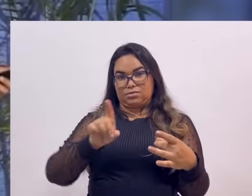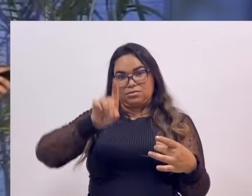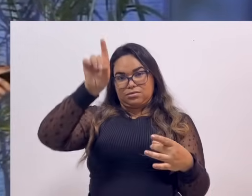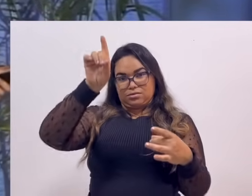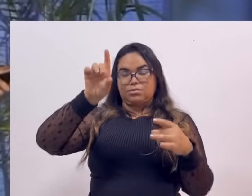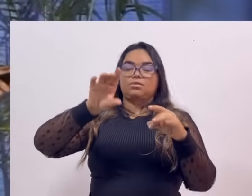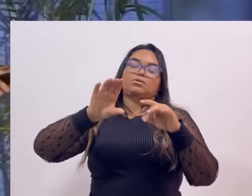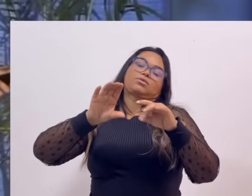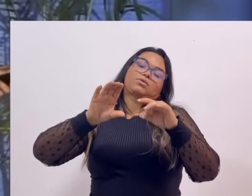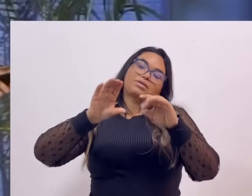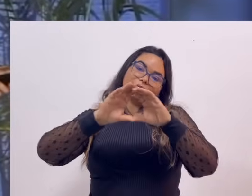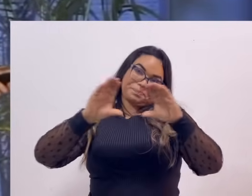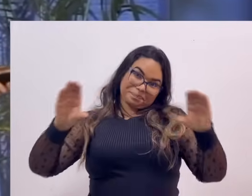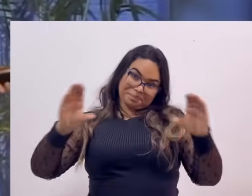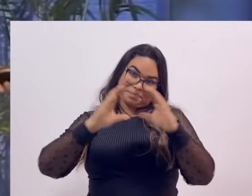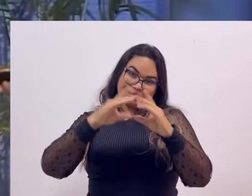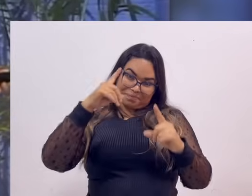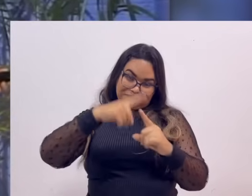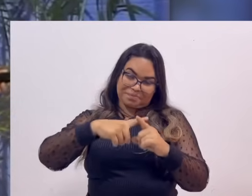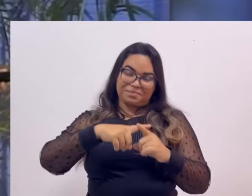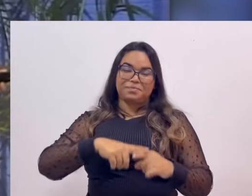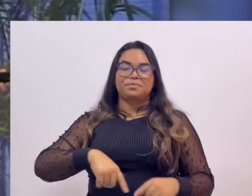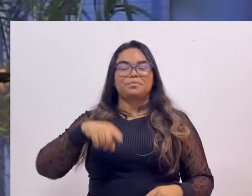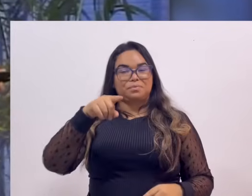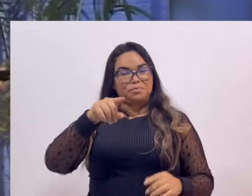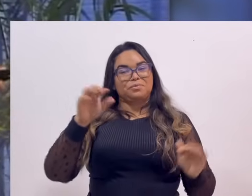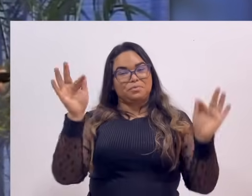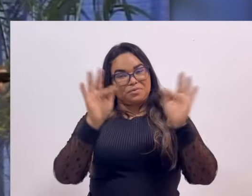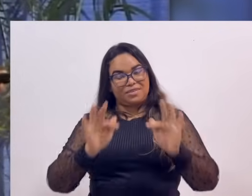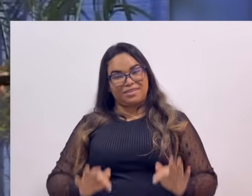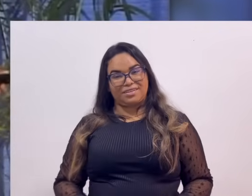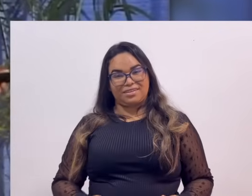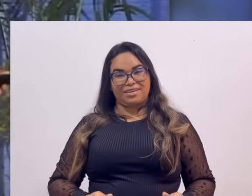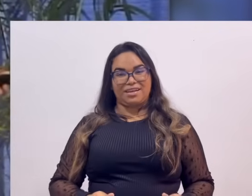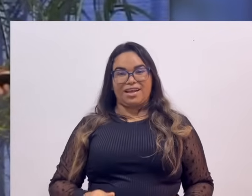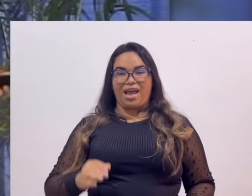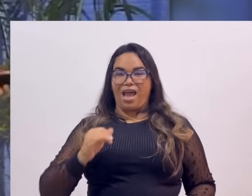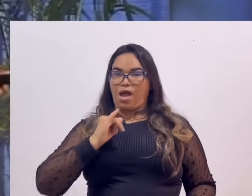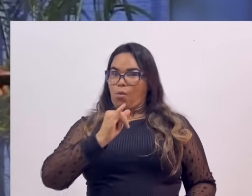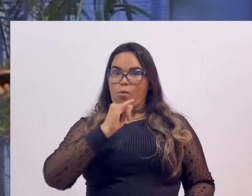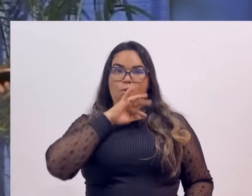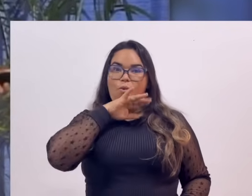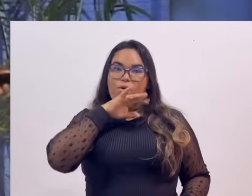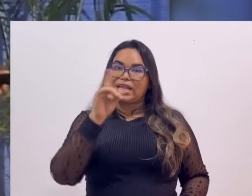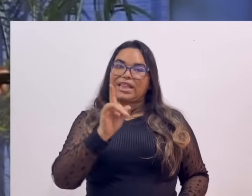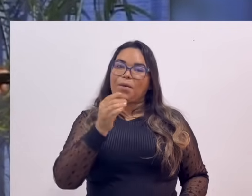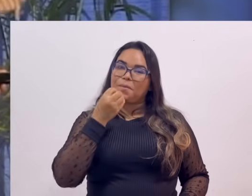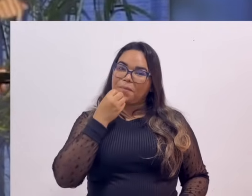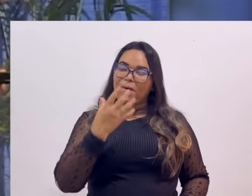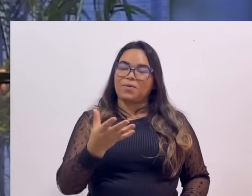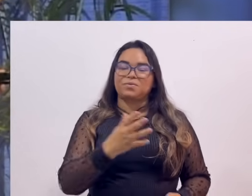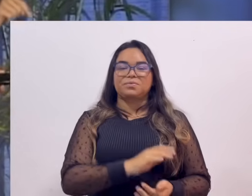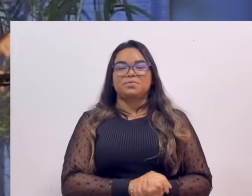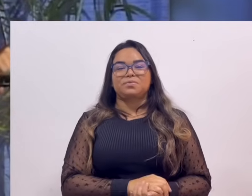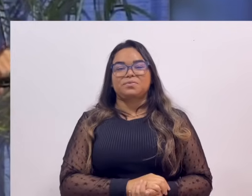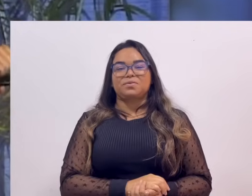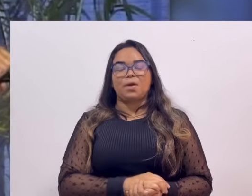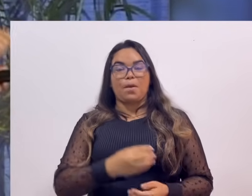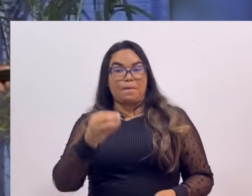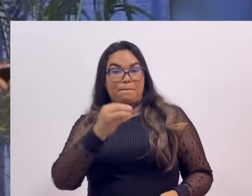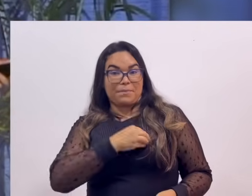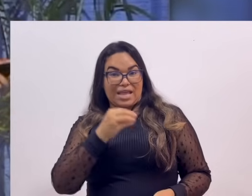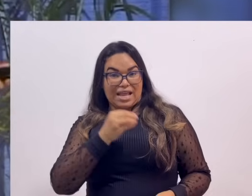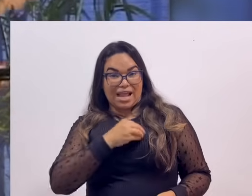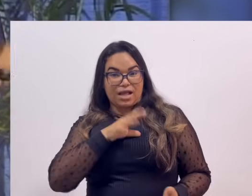registrado no santuário vocês são benditos essas não são más notícias são boas notícias porque os